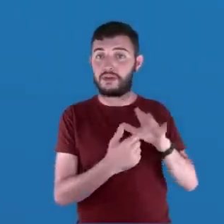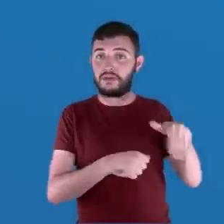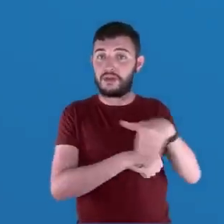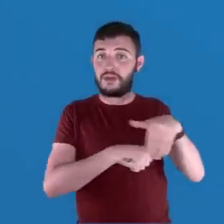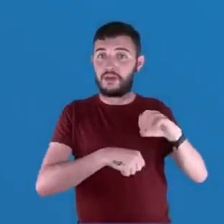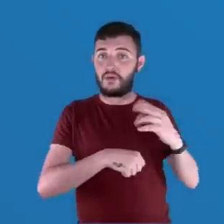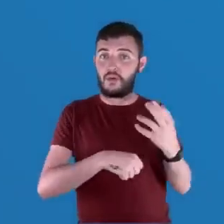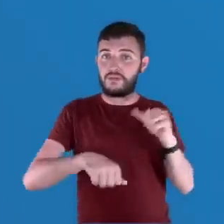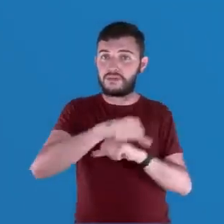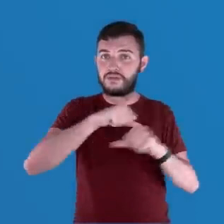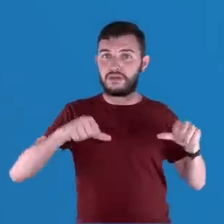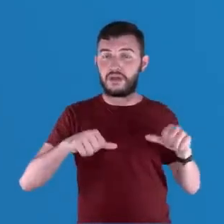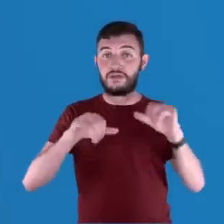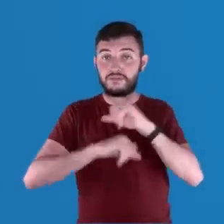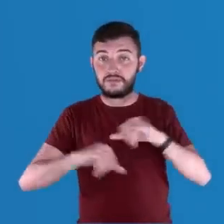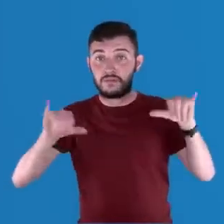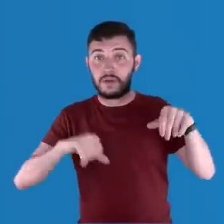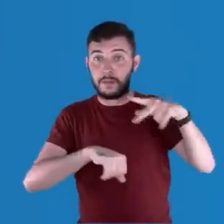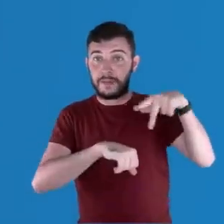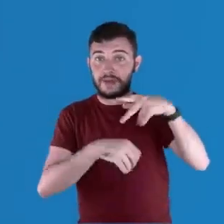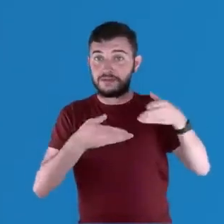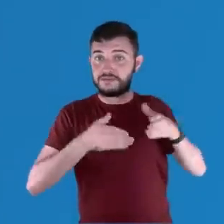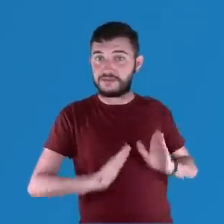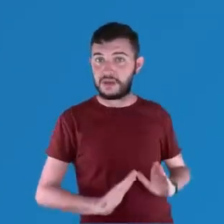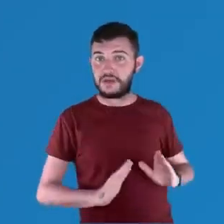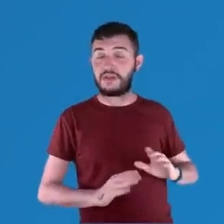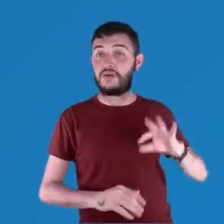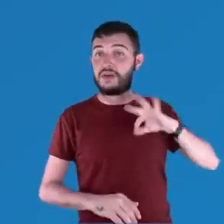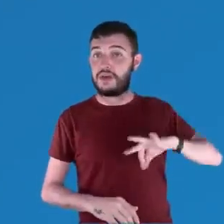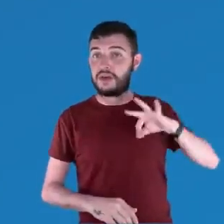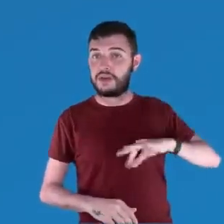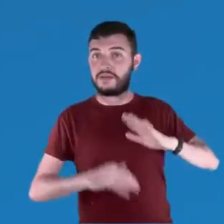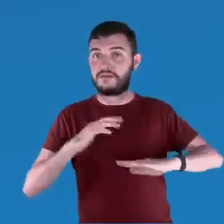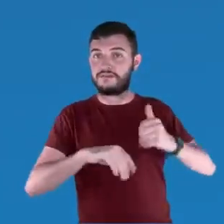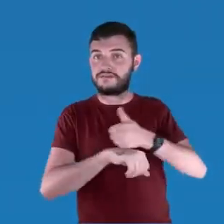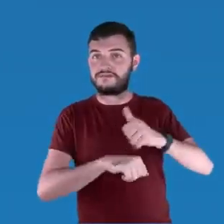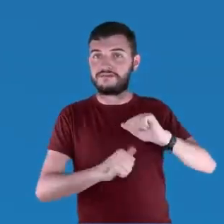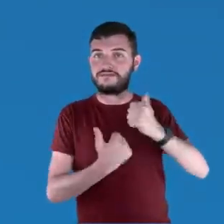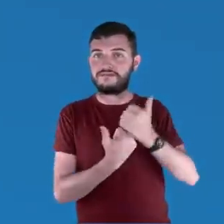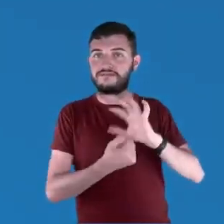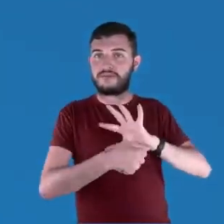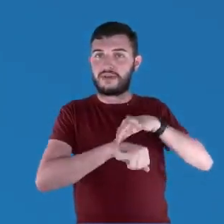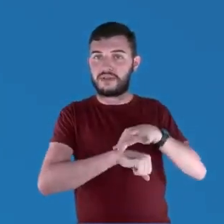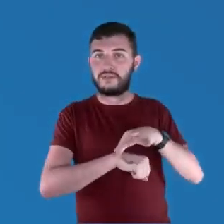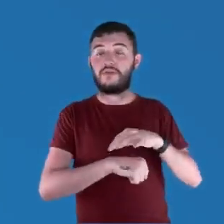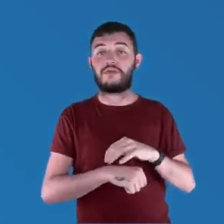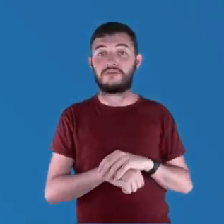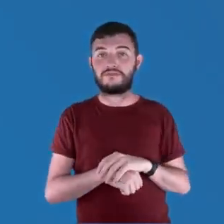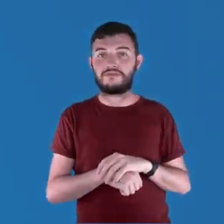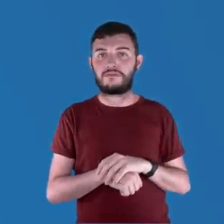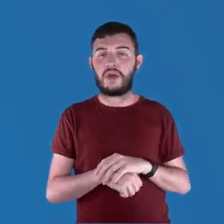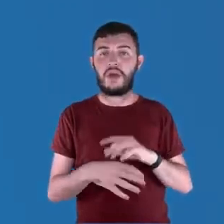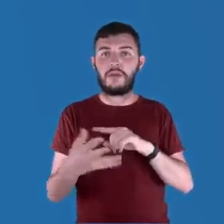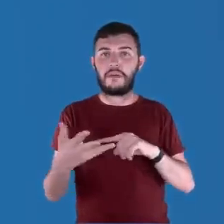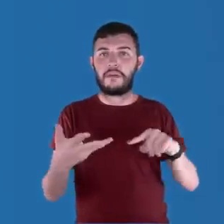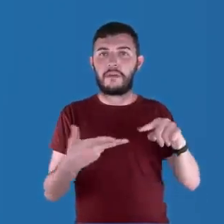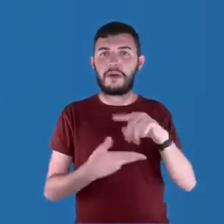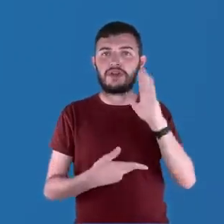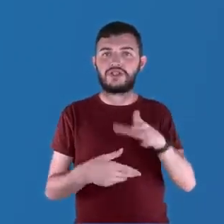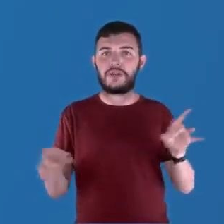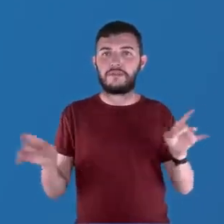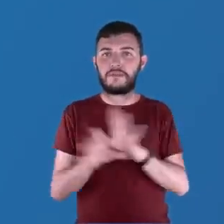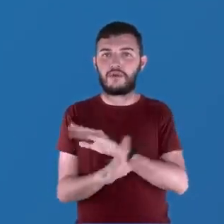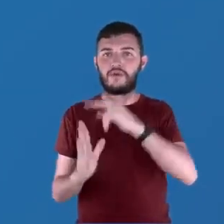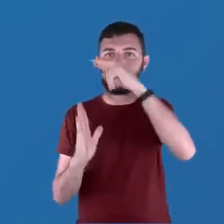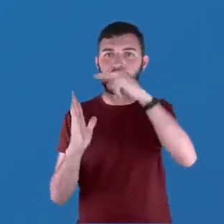e informe seu país de nascimento sua renda sua profissão e o seu patrimônio depois de tudo preenchido